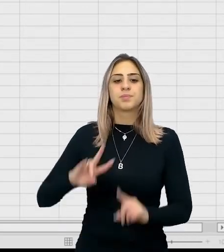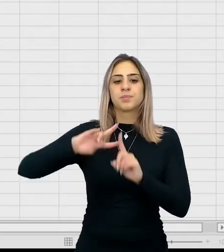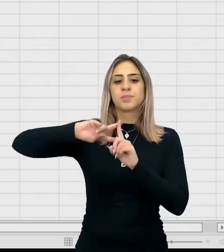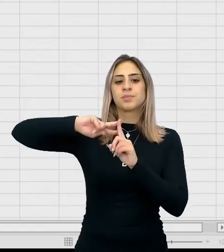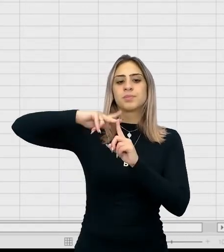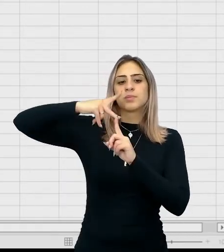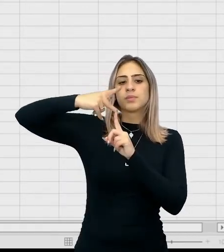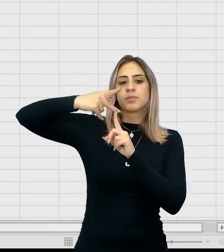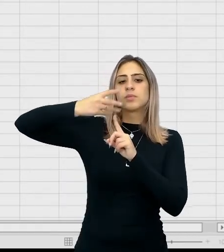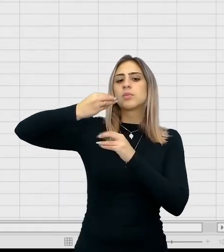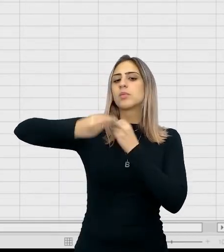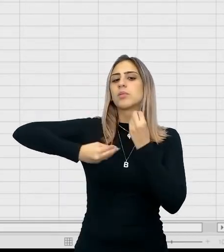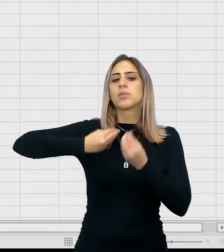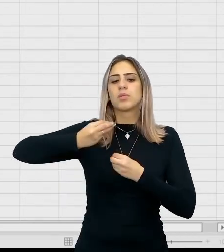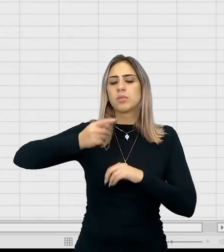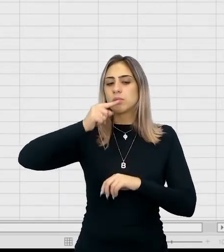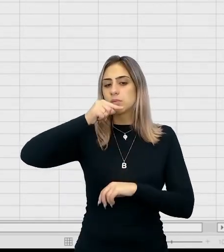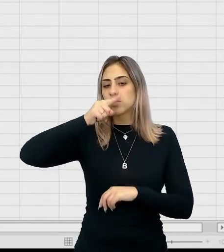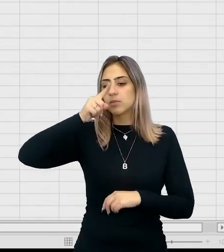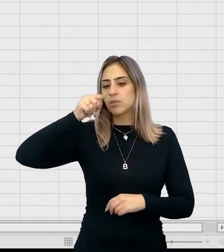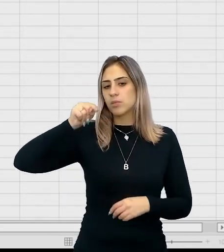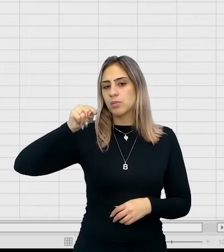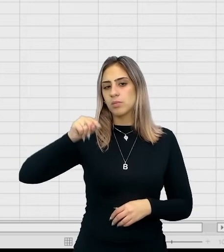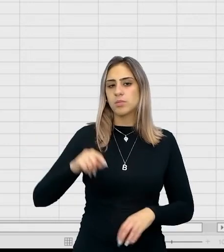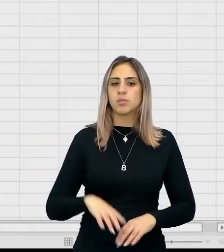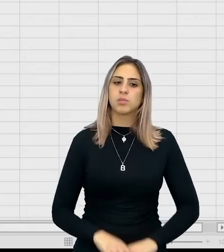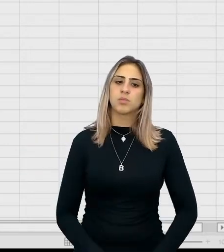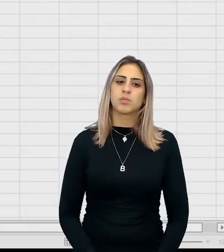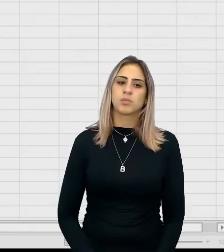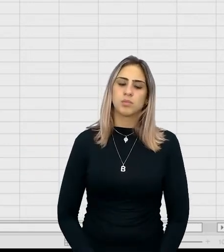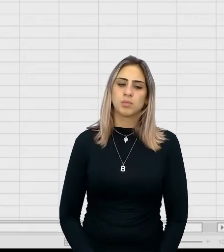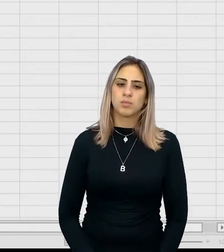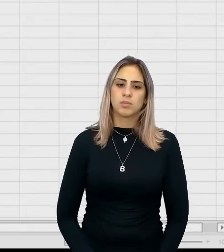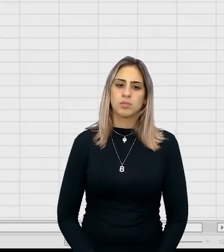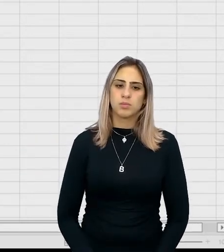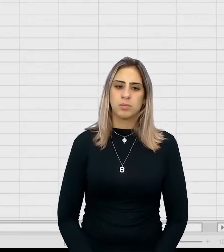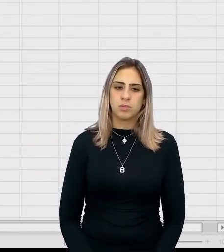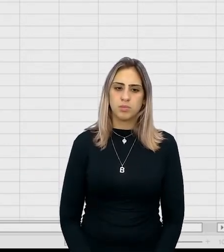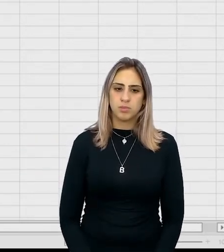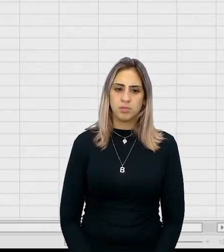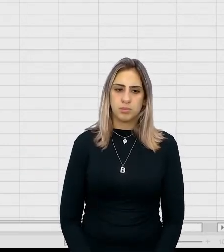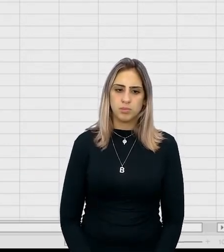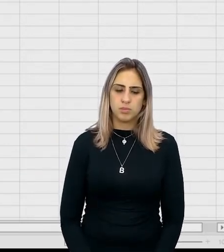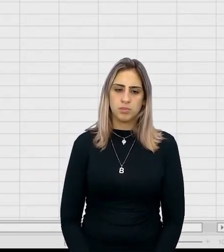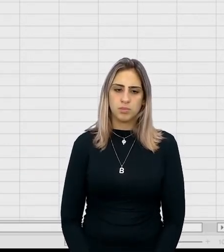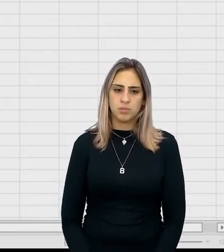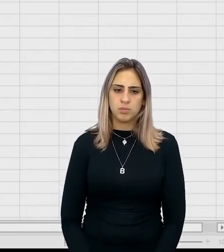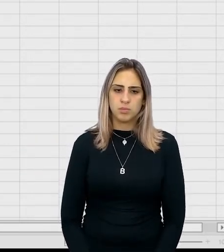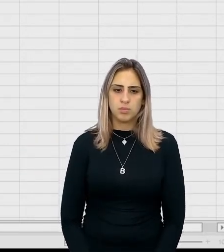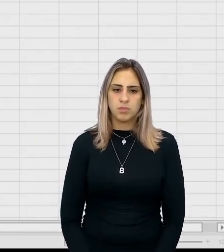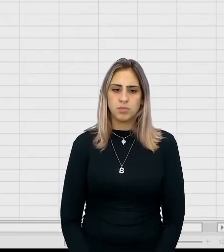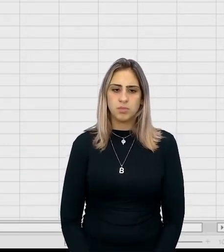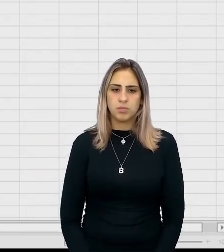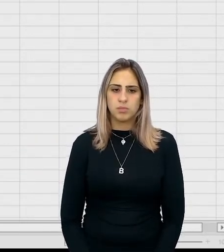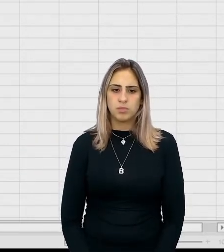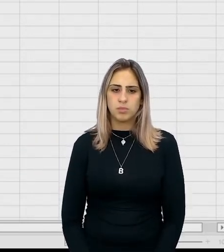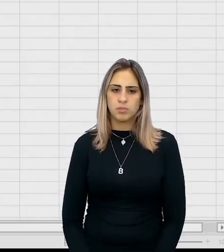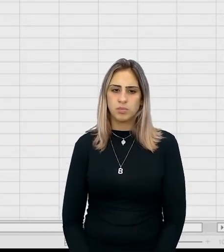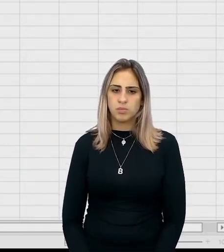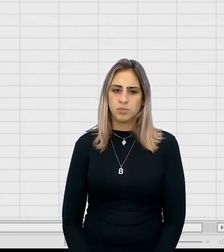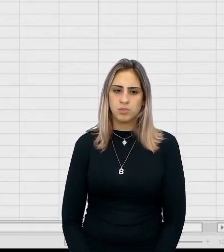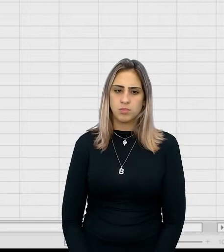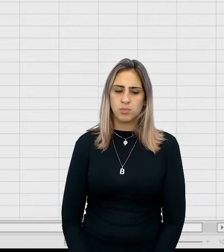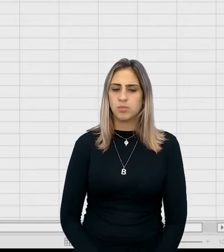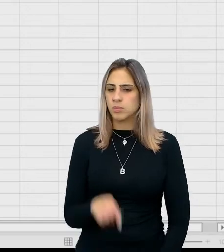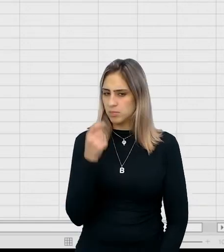chapeuzinho, é o acento do você. Então, a gente vai colocar Shift e coloco o acento, dá um espaço. Ele vai